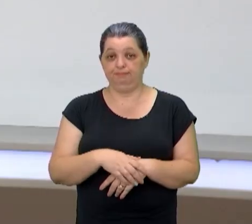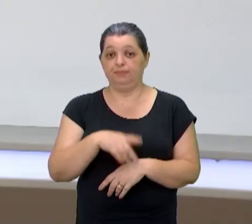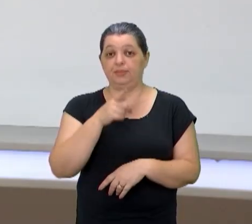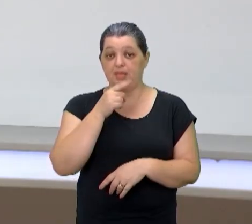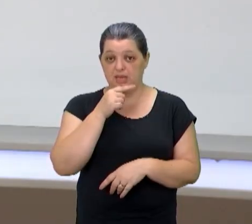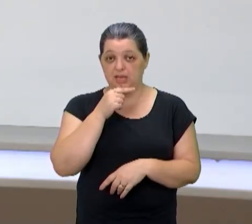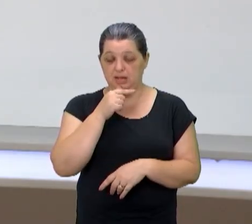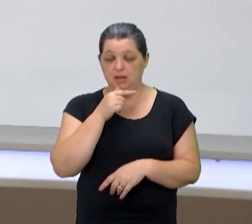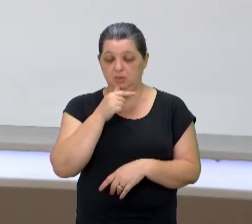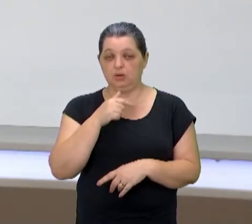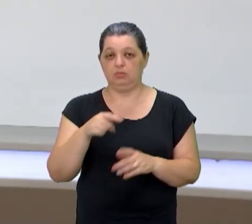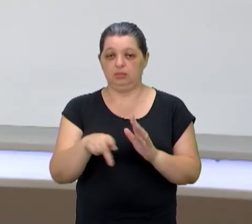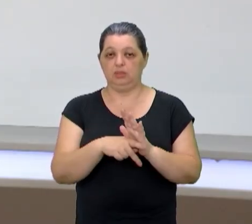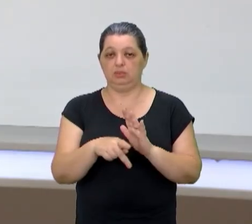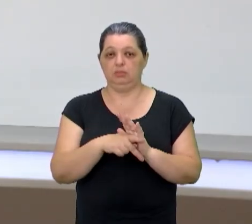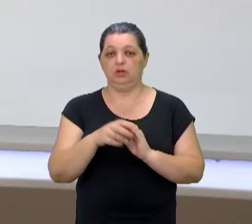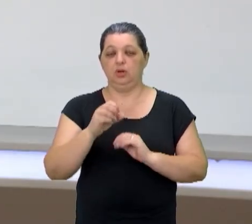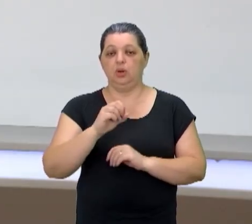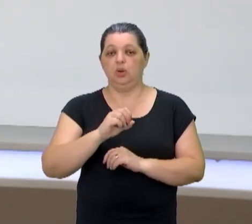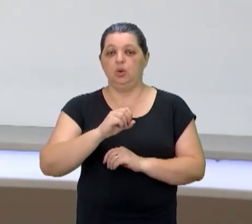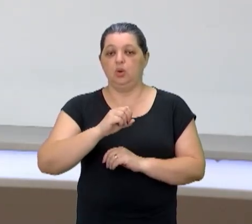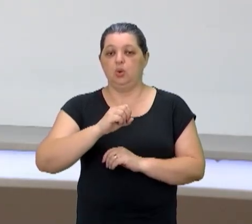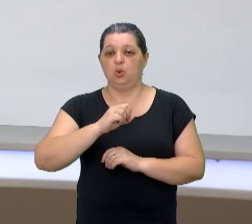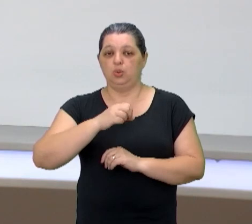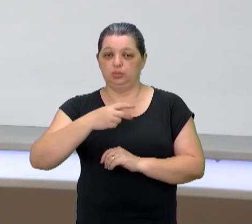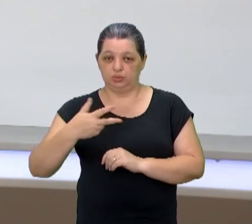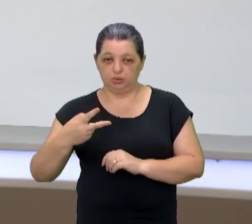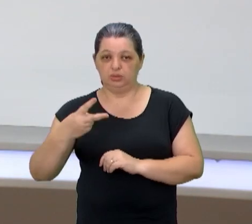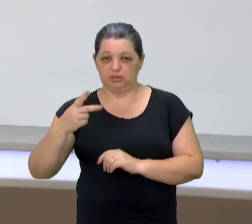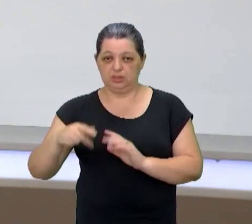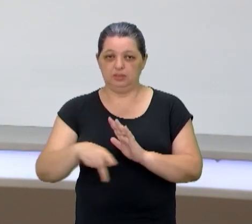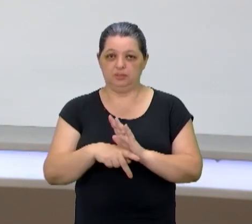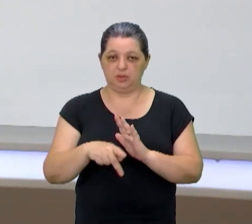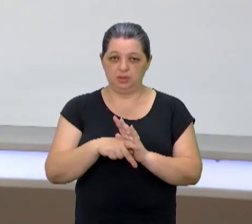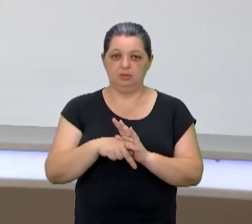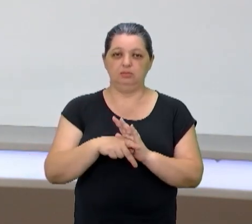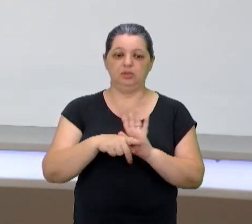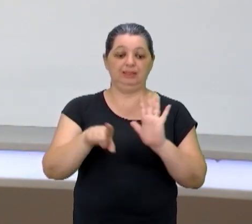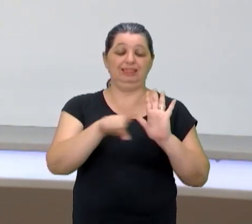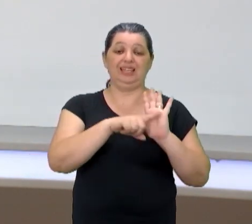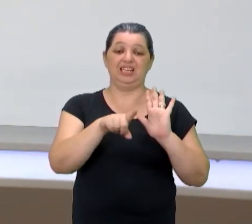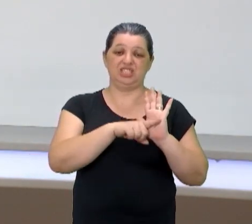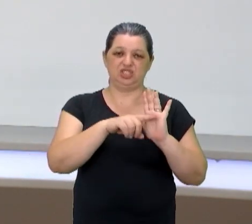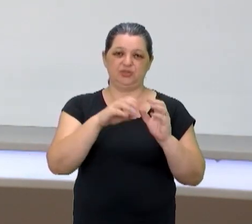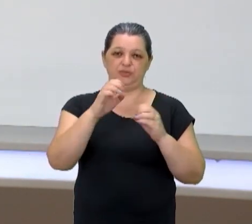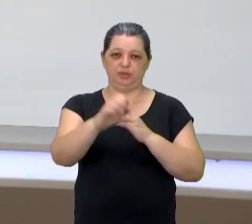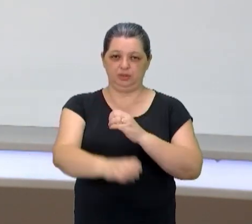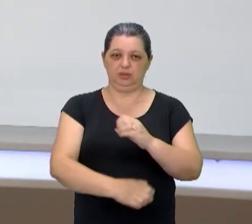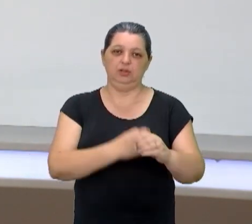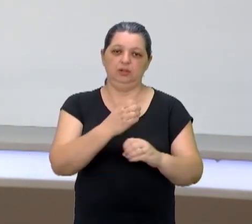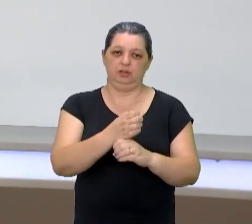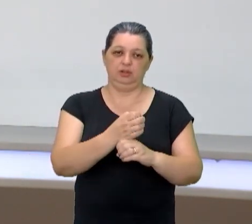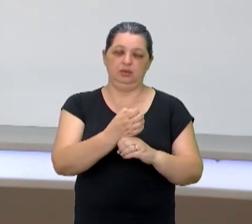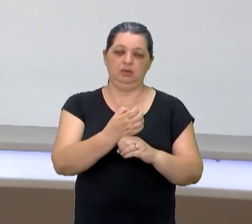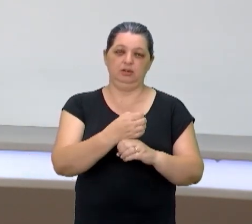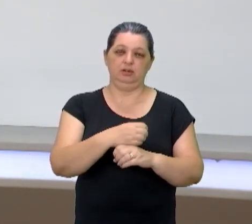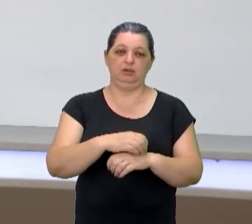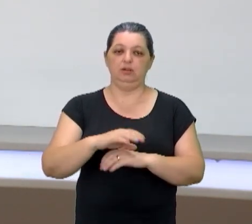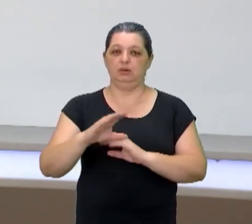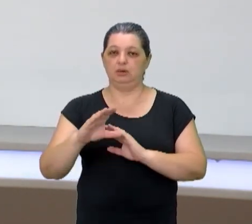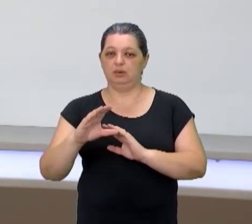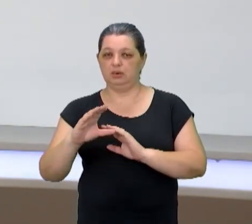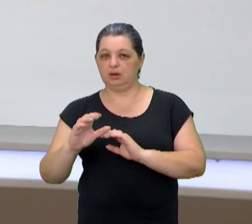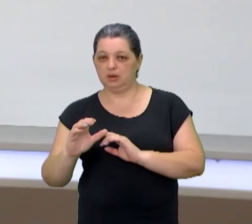forma polo, porque o oxigênio, ele é muito mais eletronegativo. E embaixo, o carbono é o